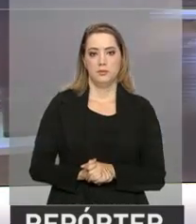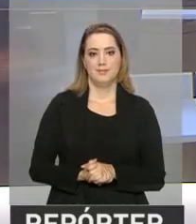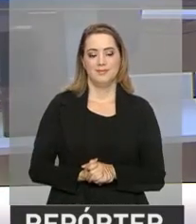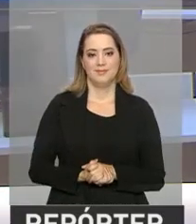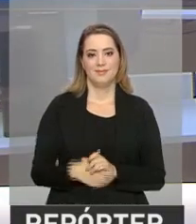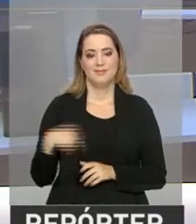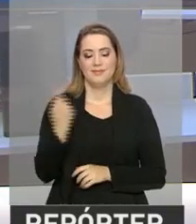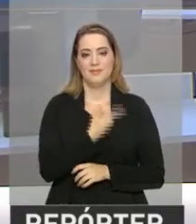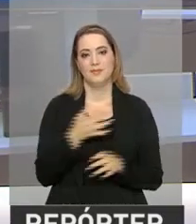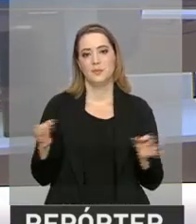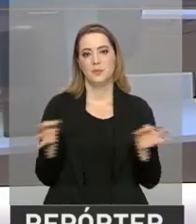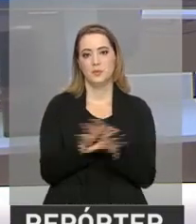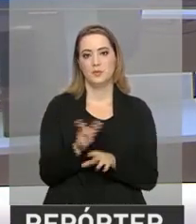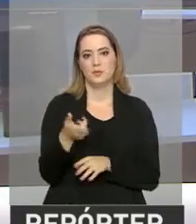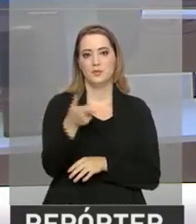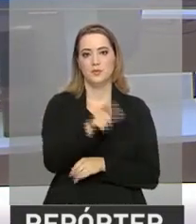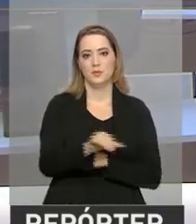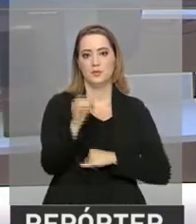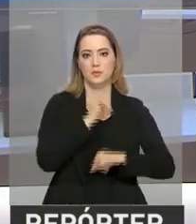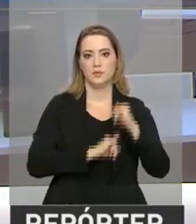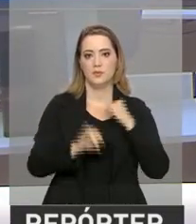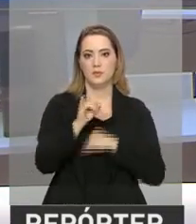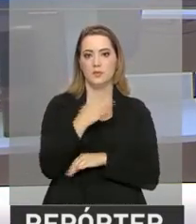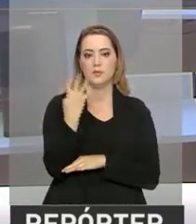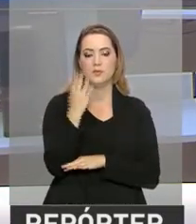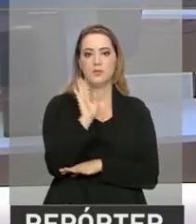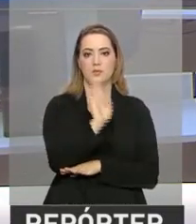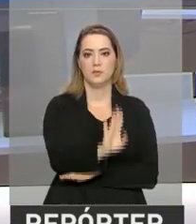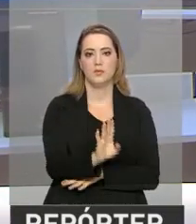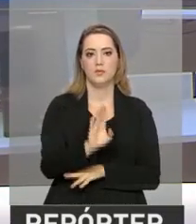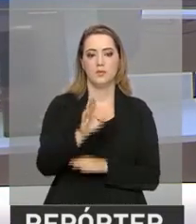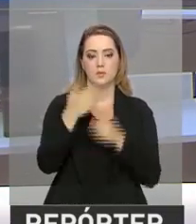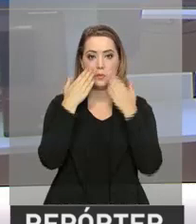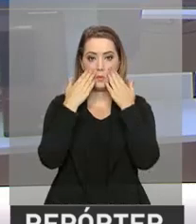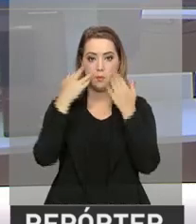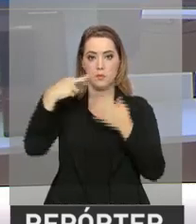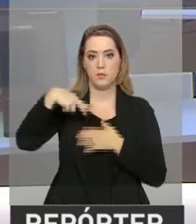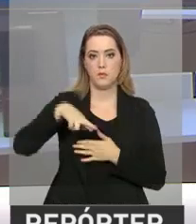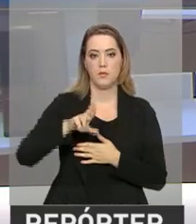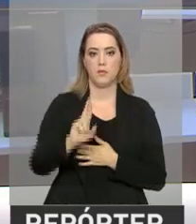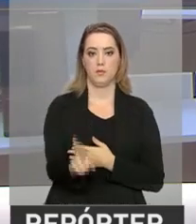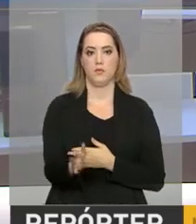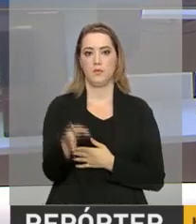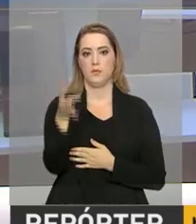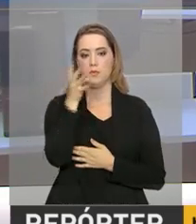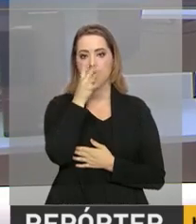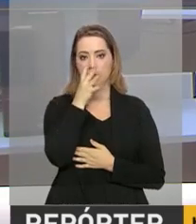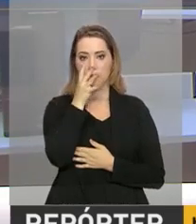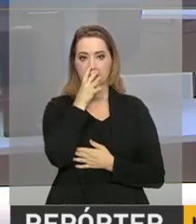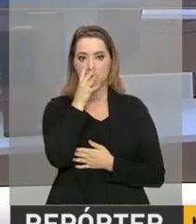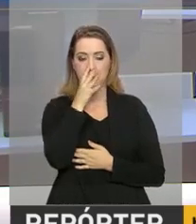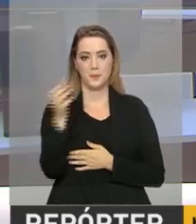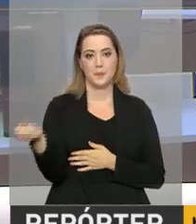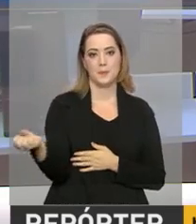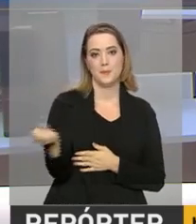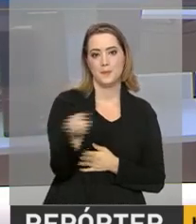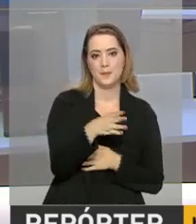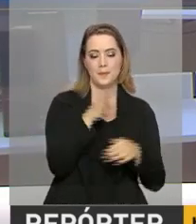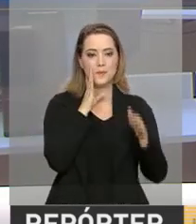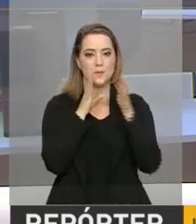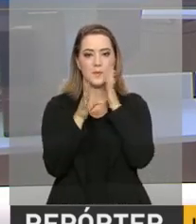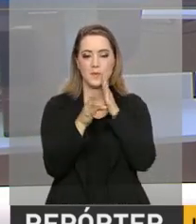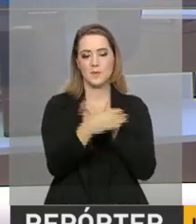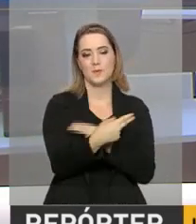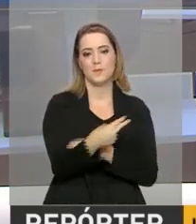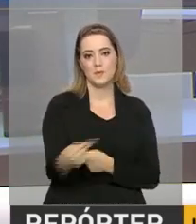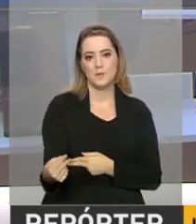Nós ficamos por aqui. Voltamos a qualquer momento com outras informações ou às 16h na próxima edição do Repórter NBR. Acompanhe as novidades também pelas